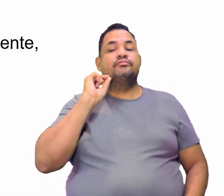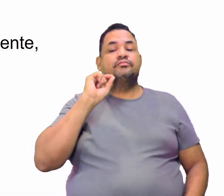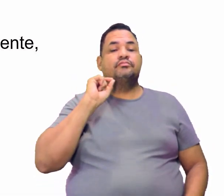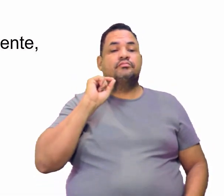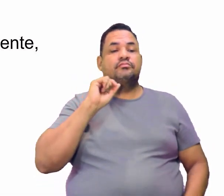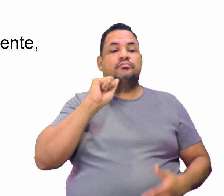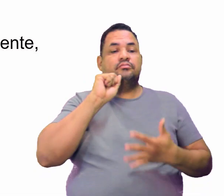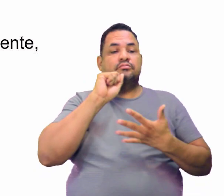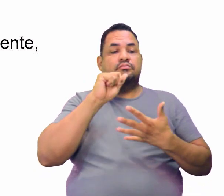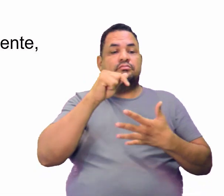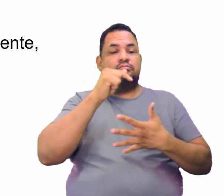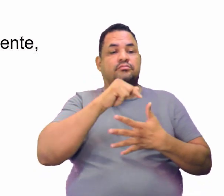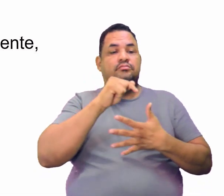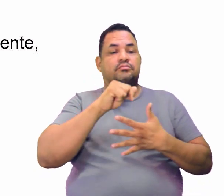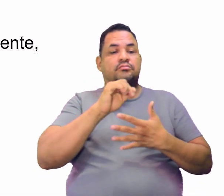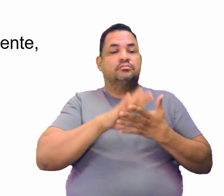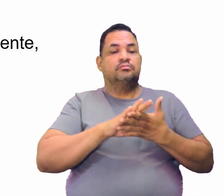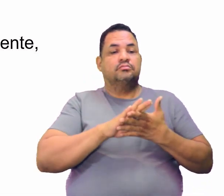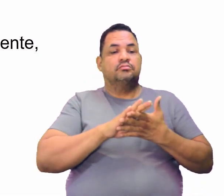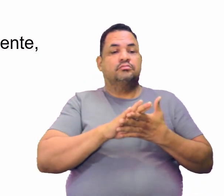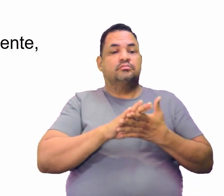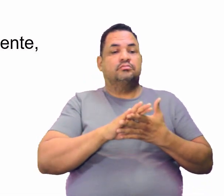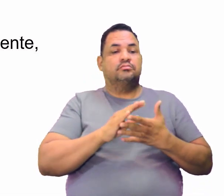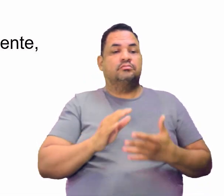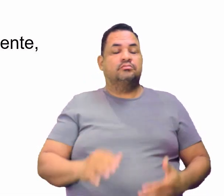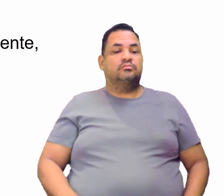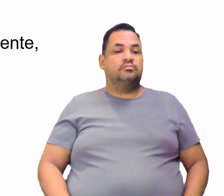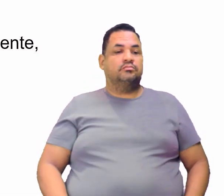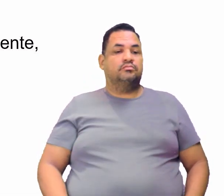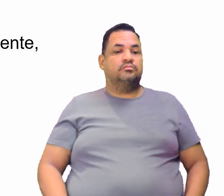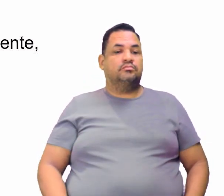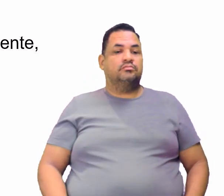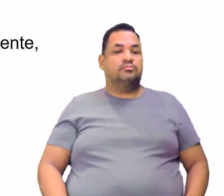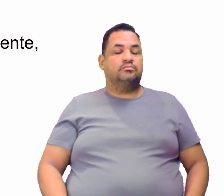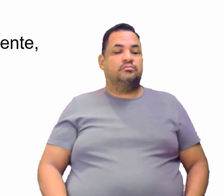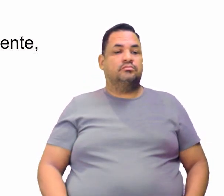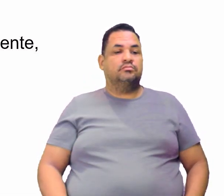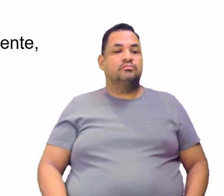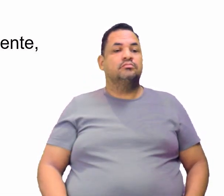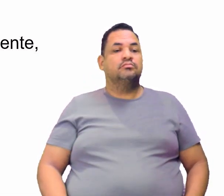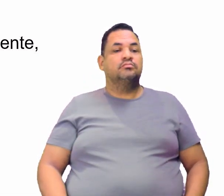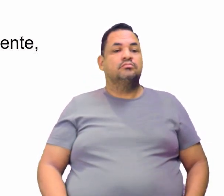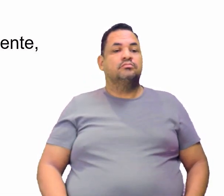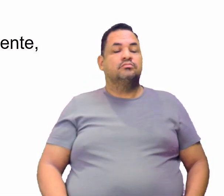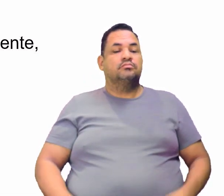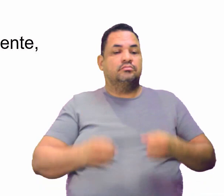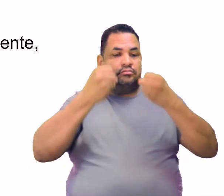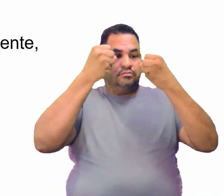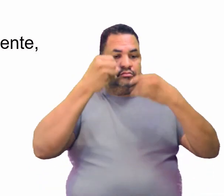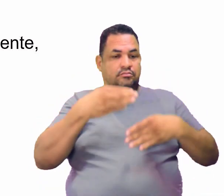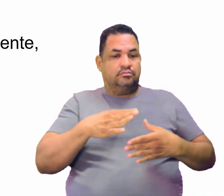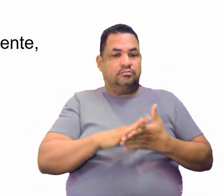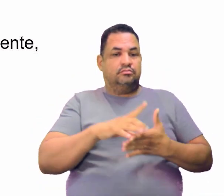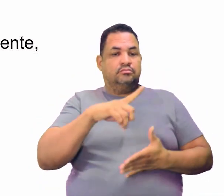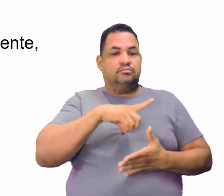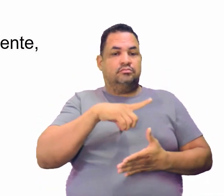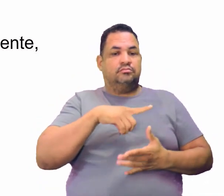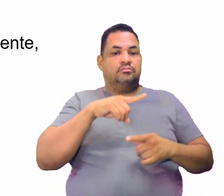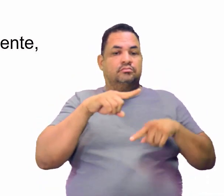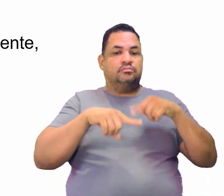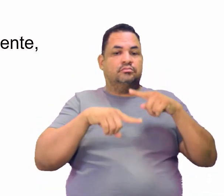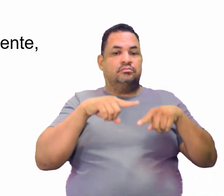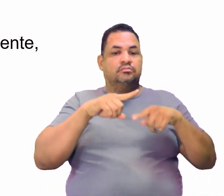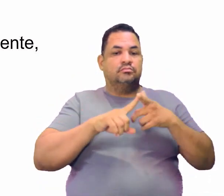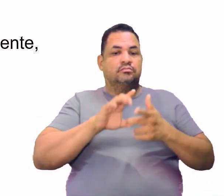que, letra A justiça... Não, justifica... Presta atenção, Márcia. Justifica a presença